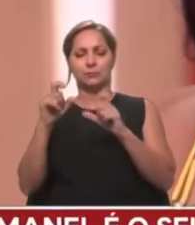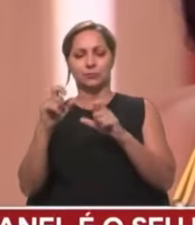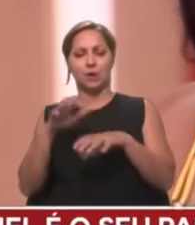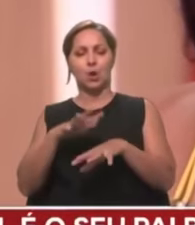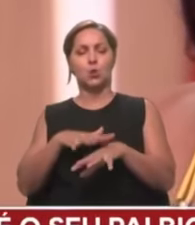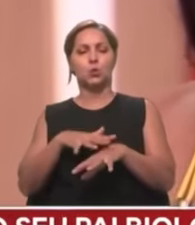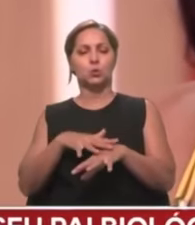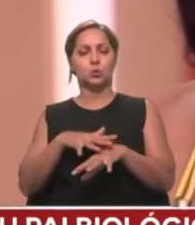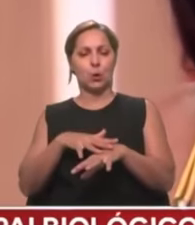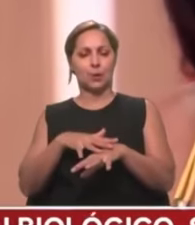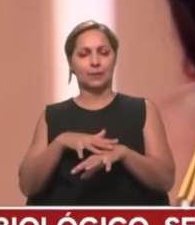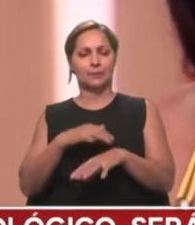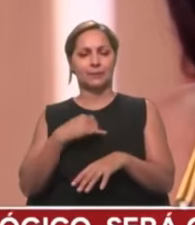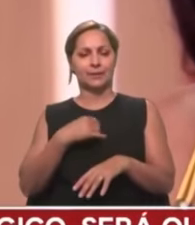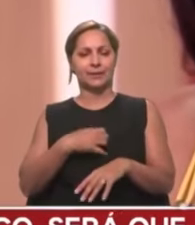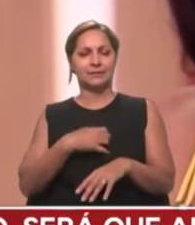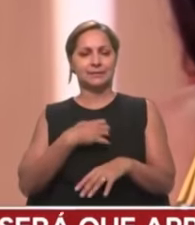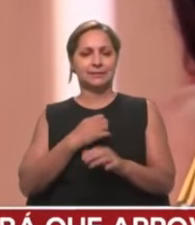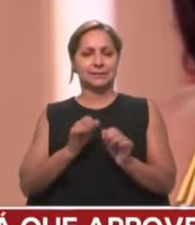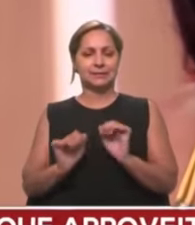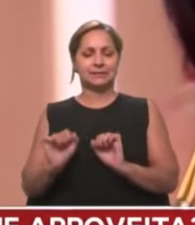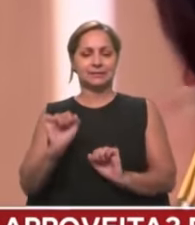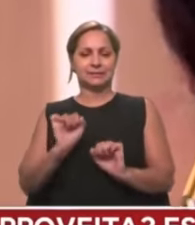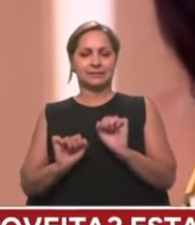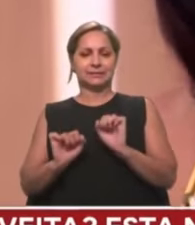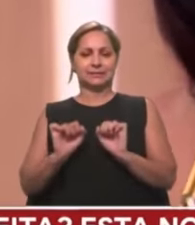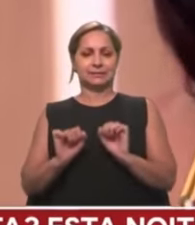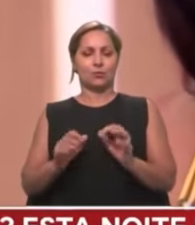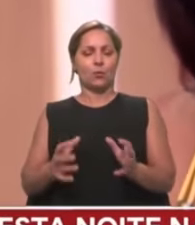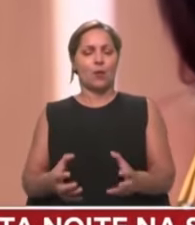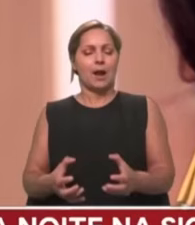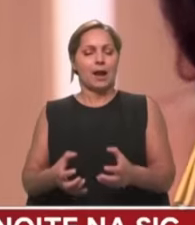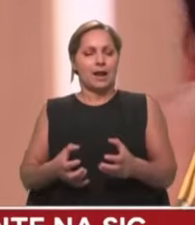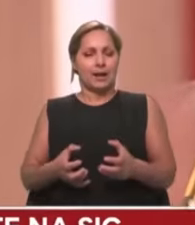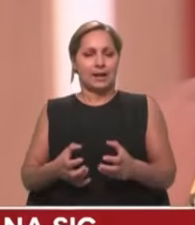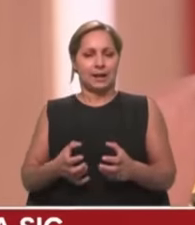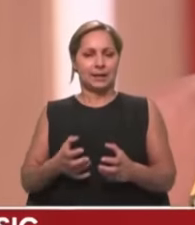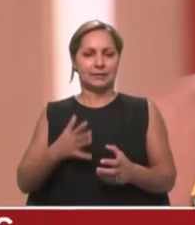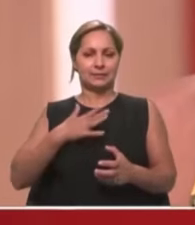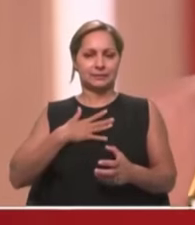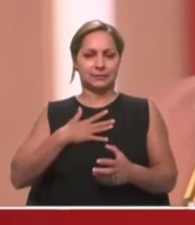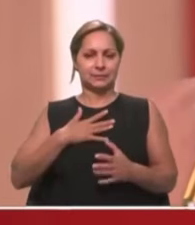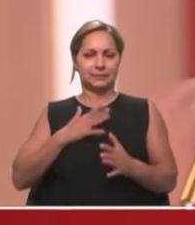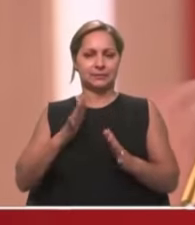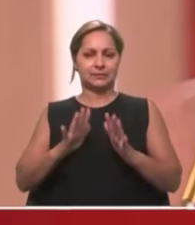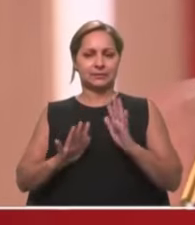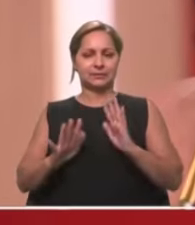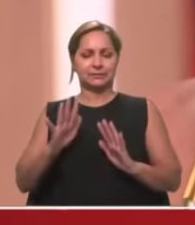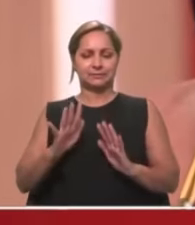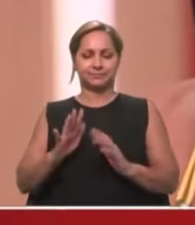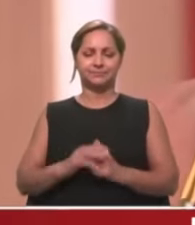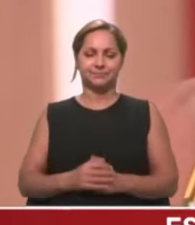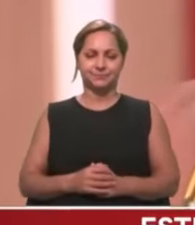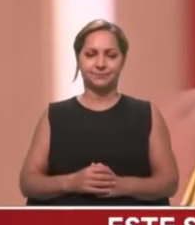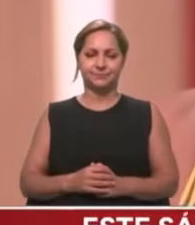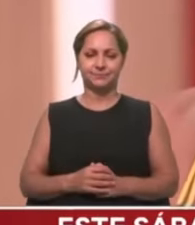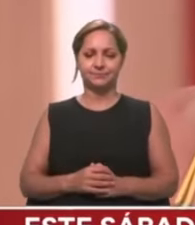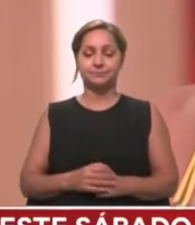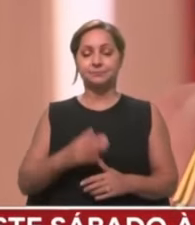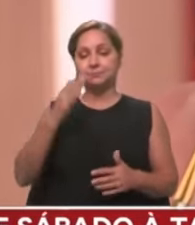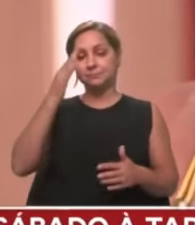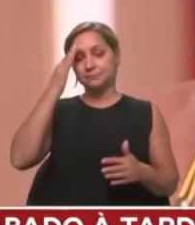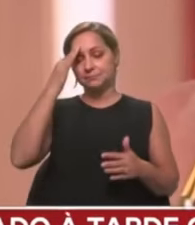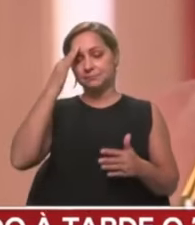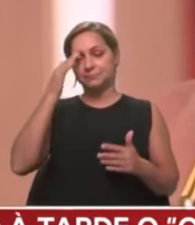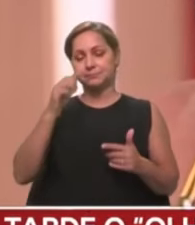toque senti-me assim um pouco o agarrar dele deixou-me algumas situações um pouco desconfortáveis deixou que